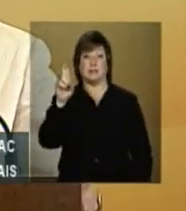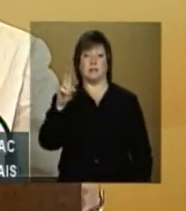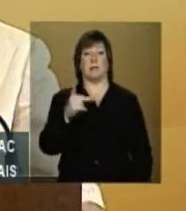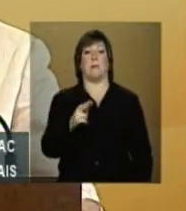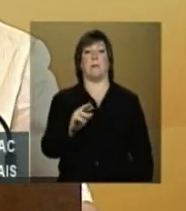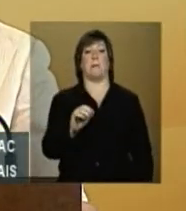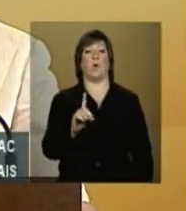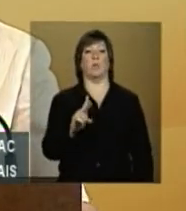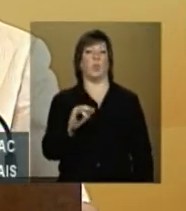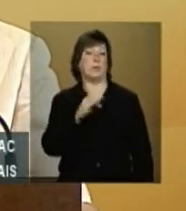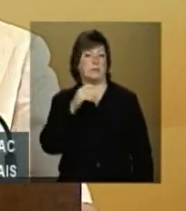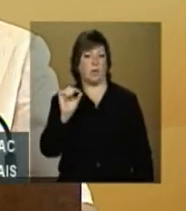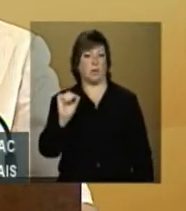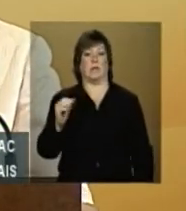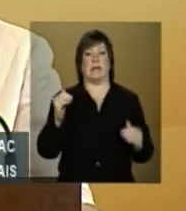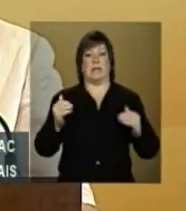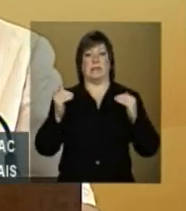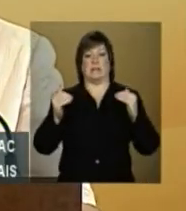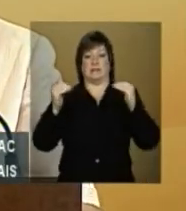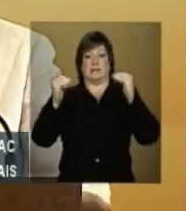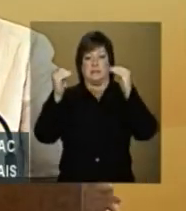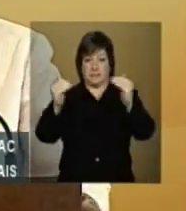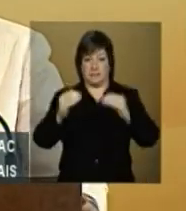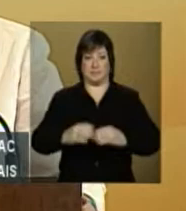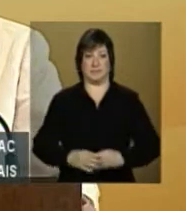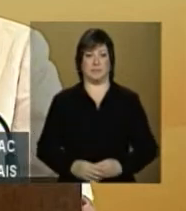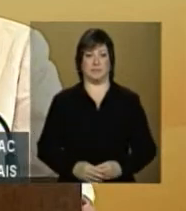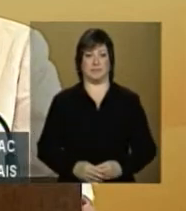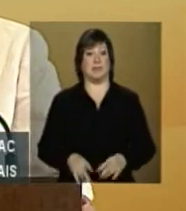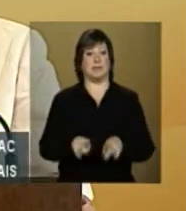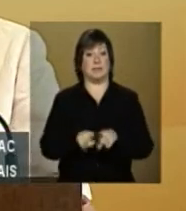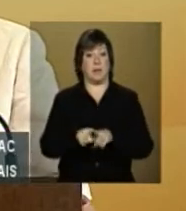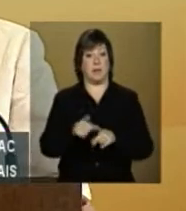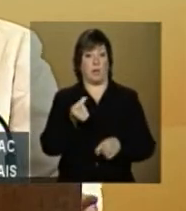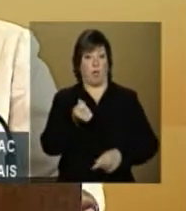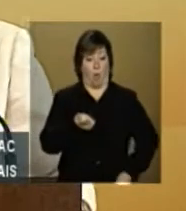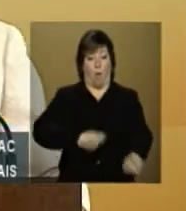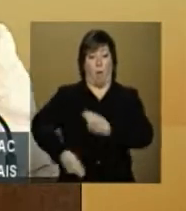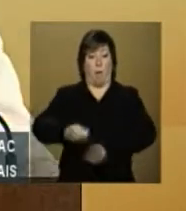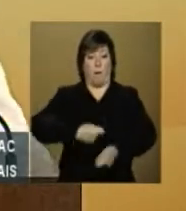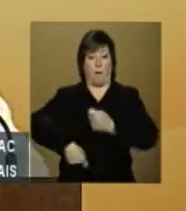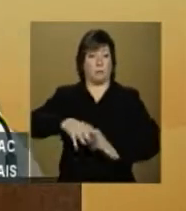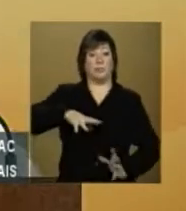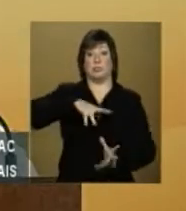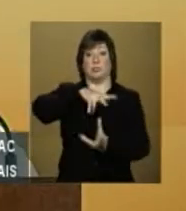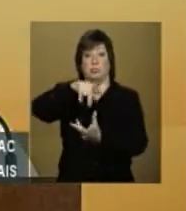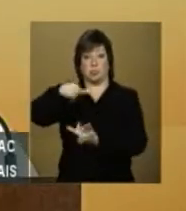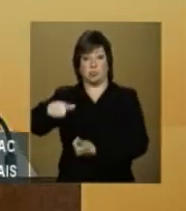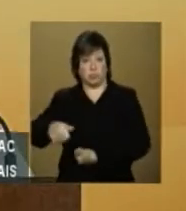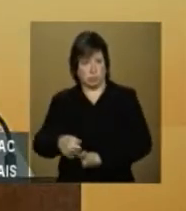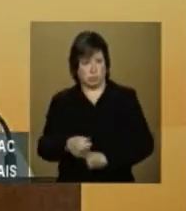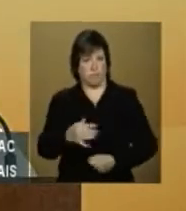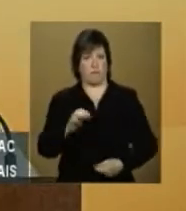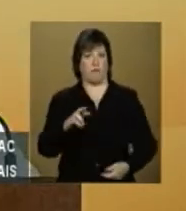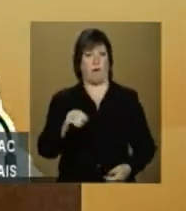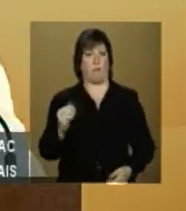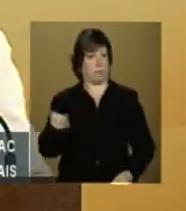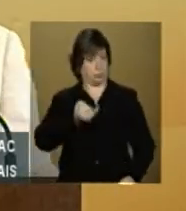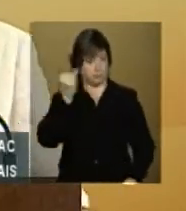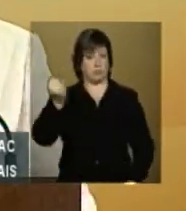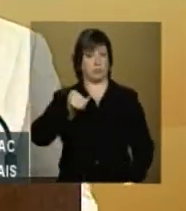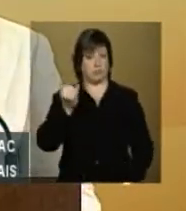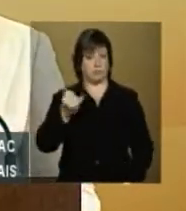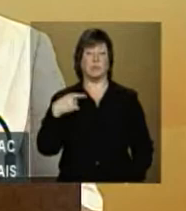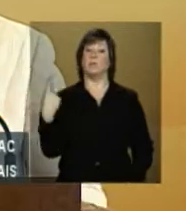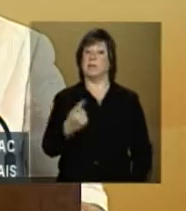produção, pelo crescimento e pelo comércio internacional de uma forma muito significativa,